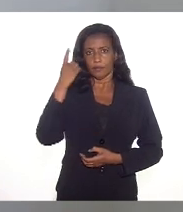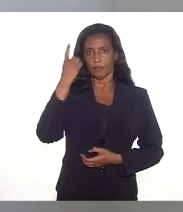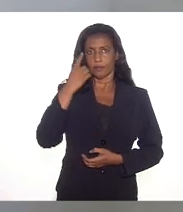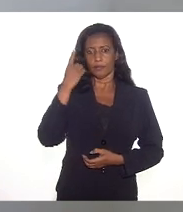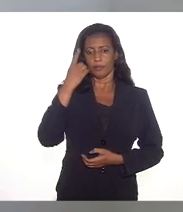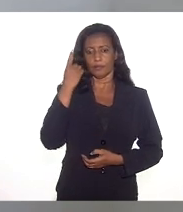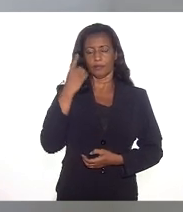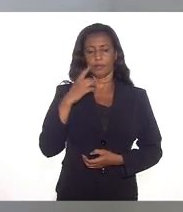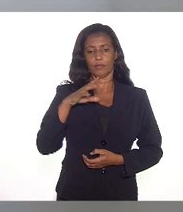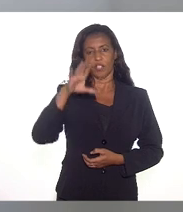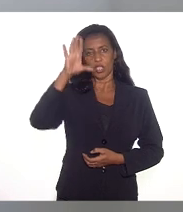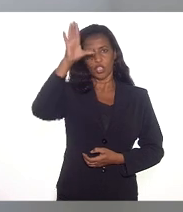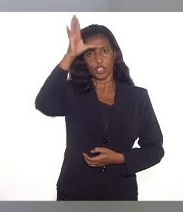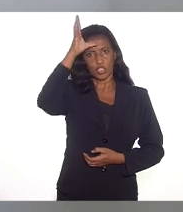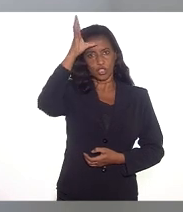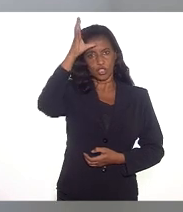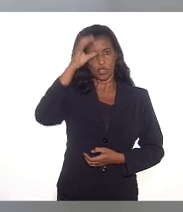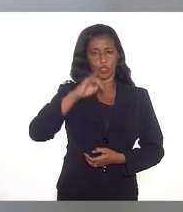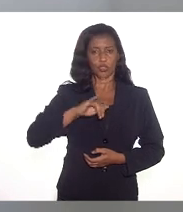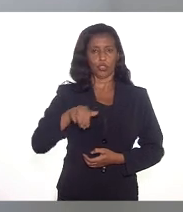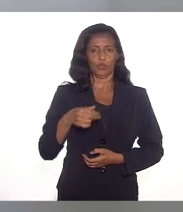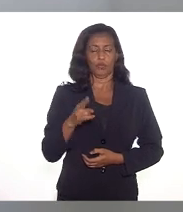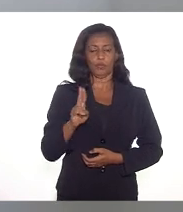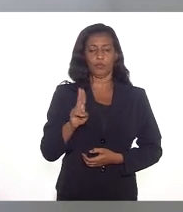Deputada Tia Ju.